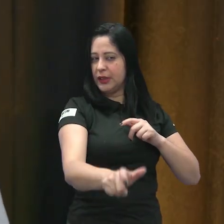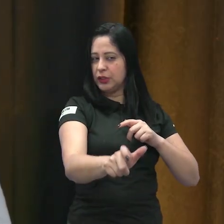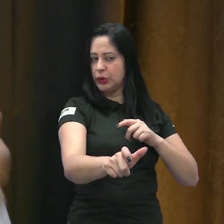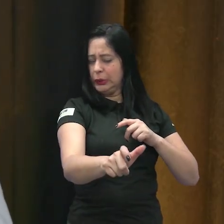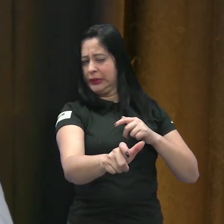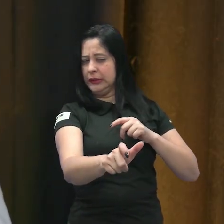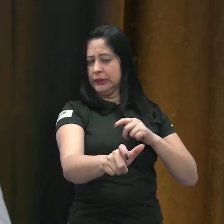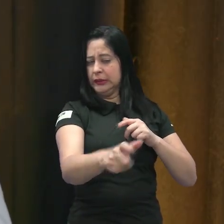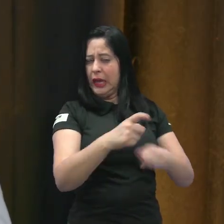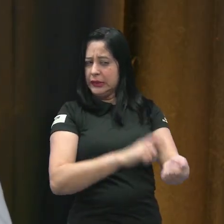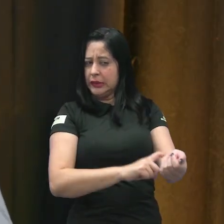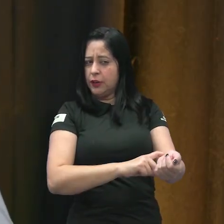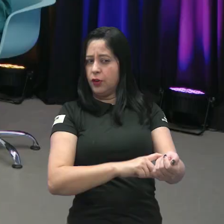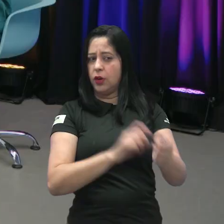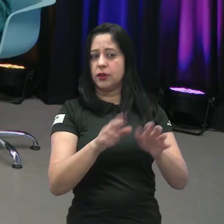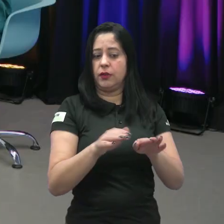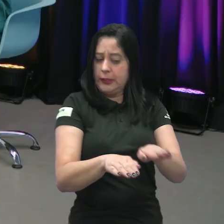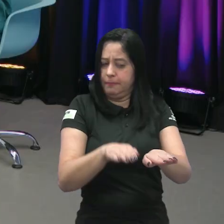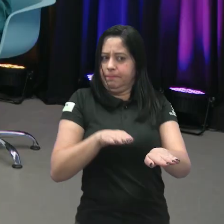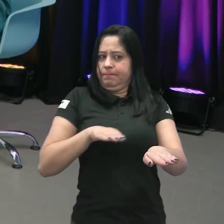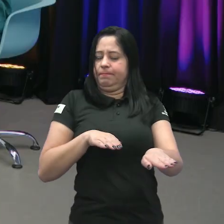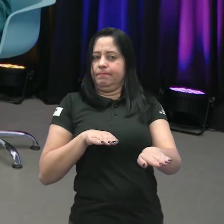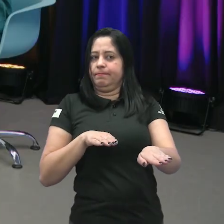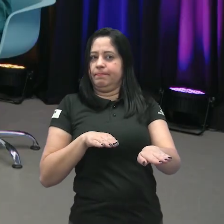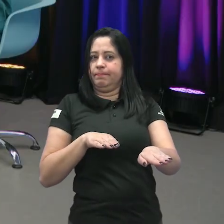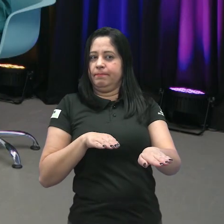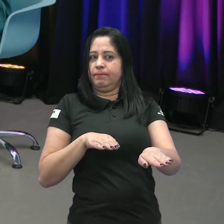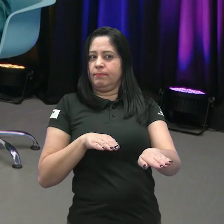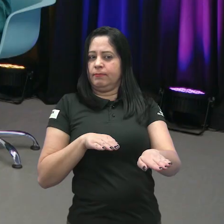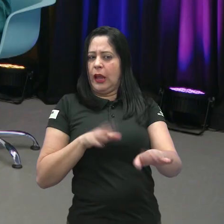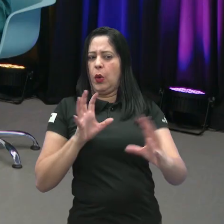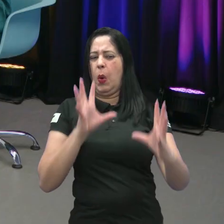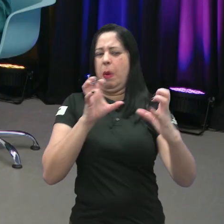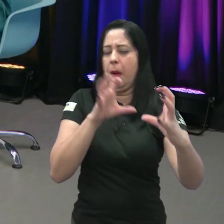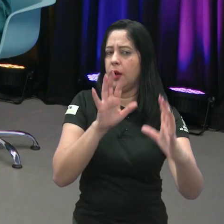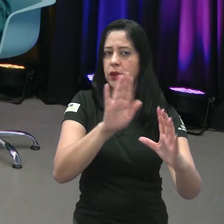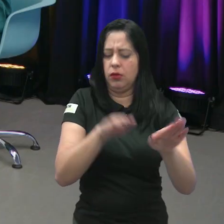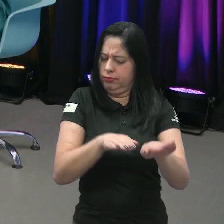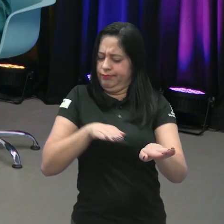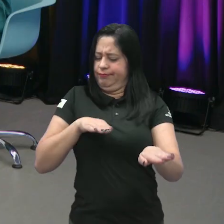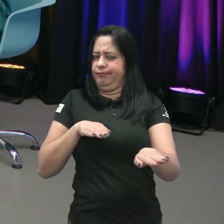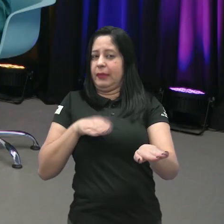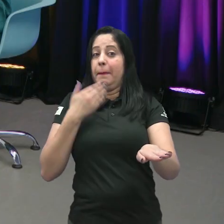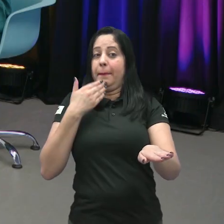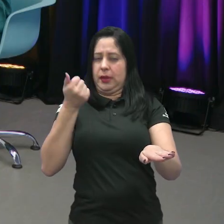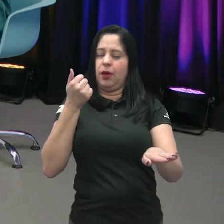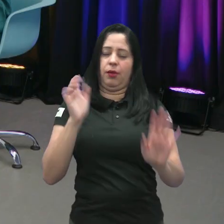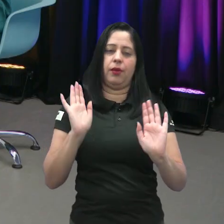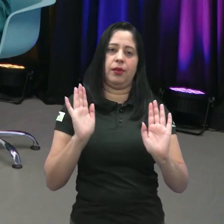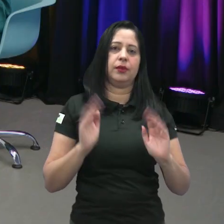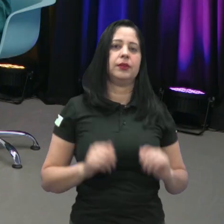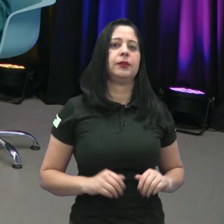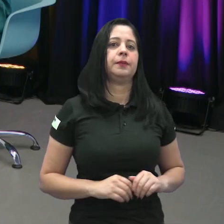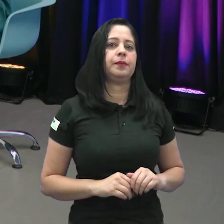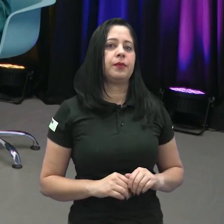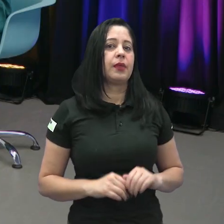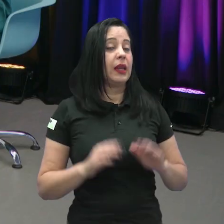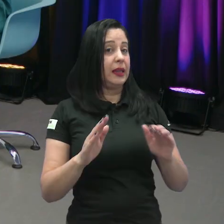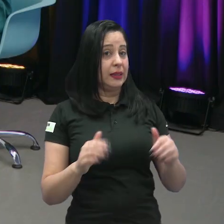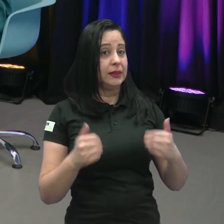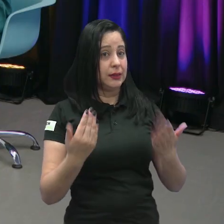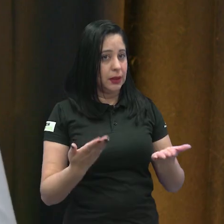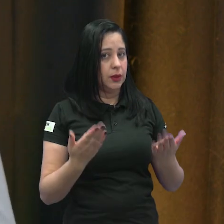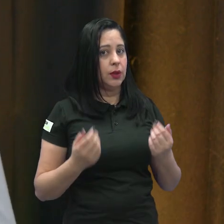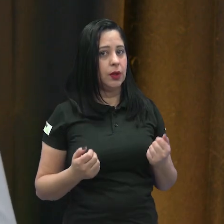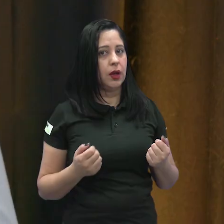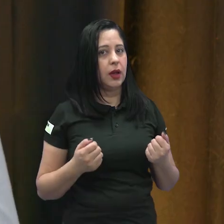assim, desacertado. Aí você recua, não vai para o confronto e aí não acontece o pior, tá certo? Sim.